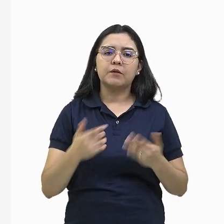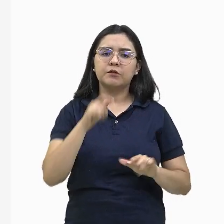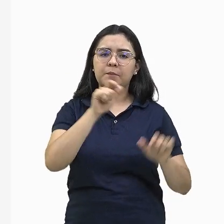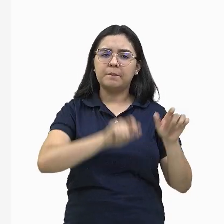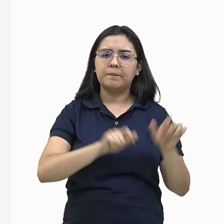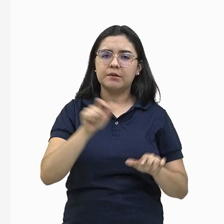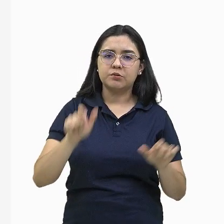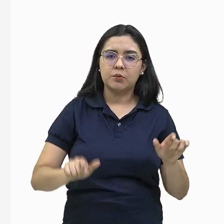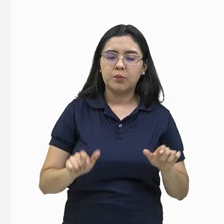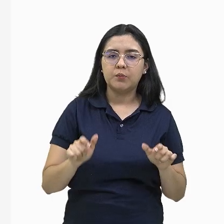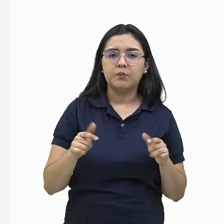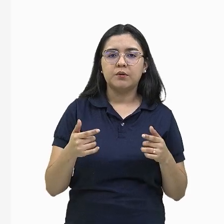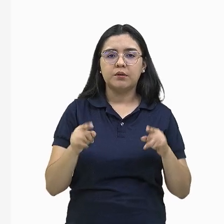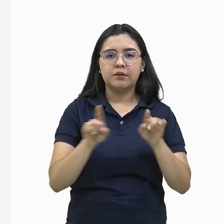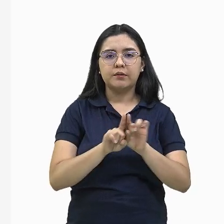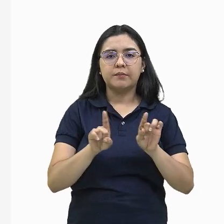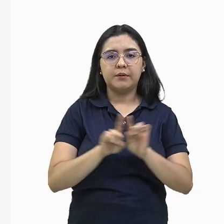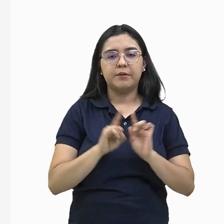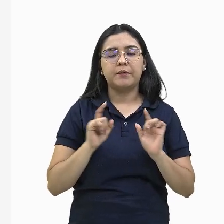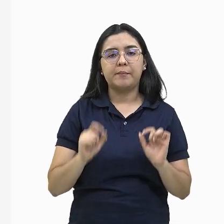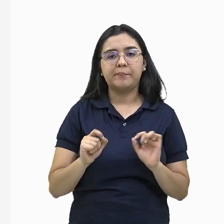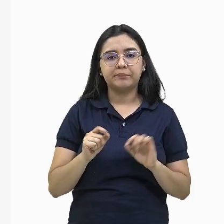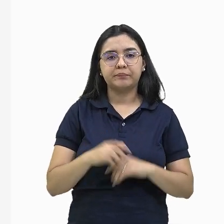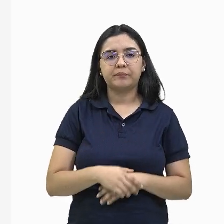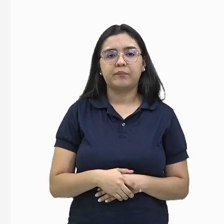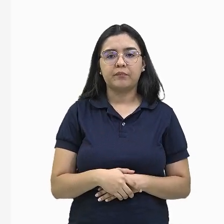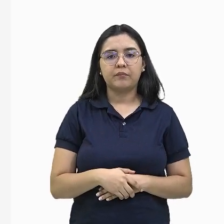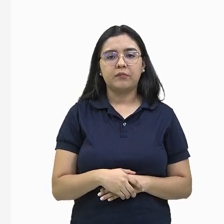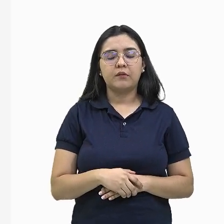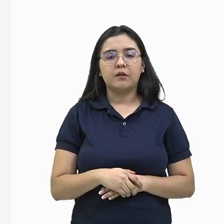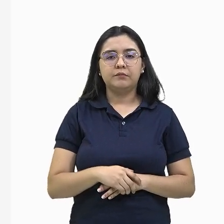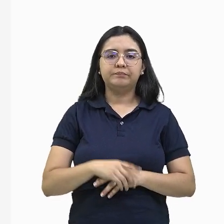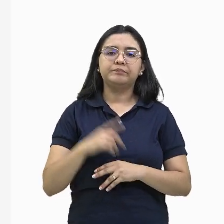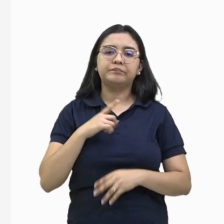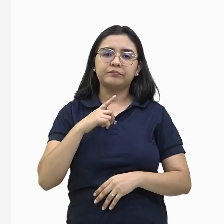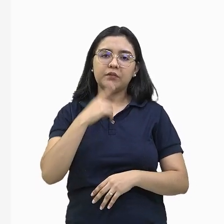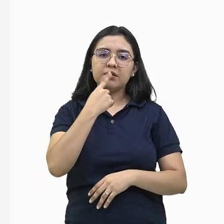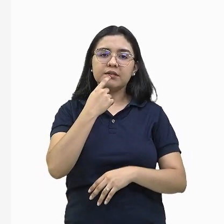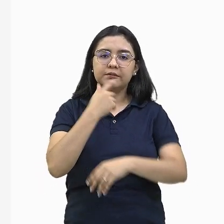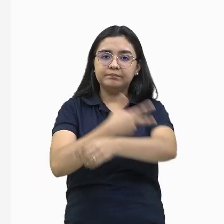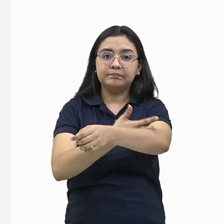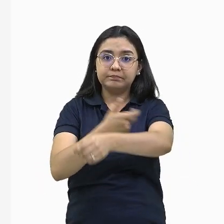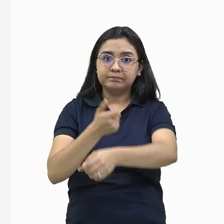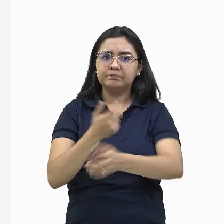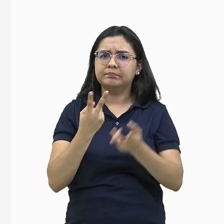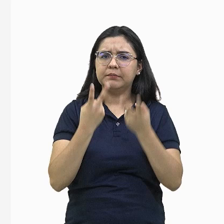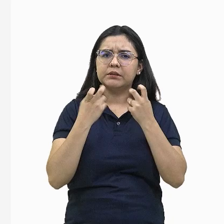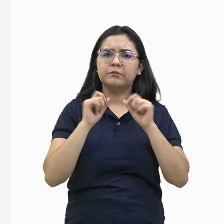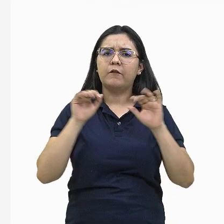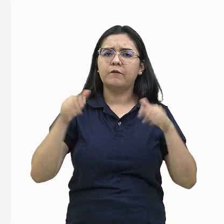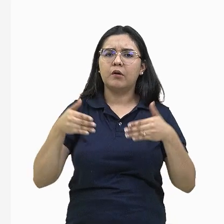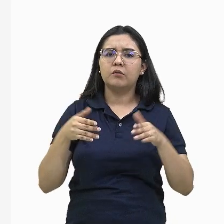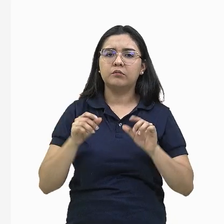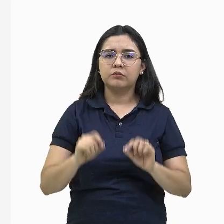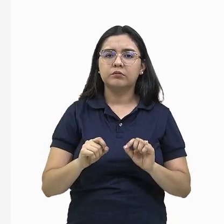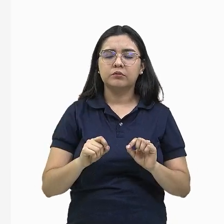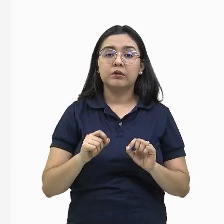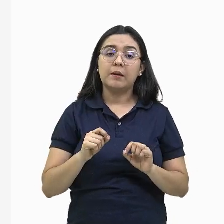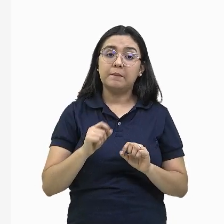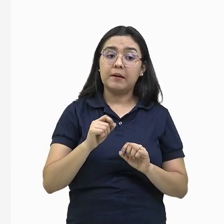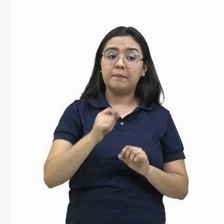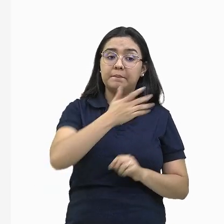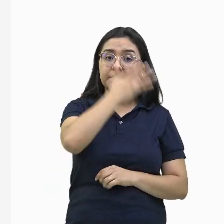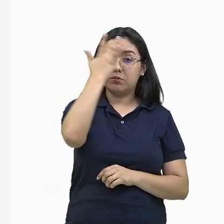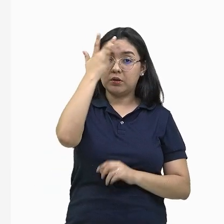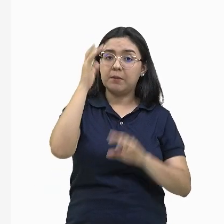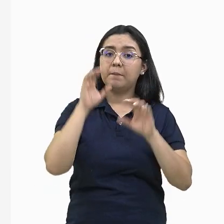pessoas, quando falamos em doação de sangue, percebo que ele é direcionado exatamente para quem pode doar.